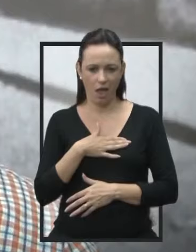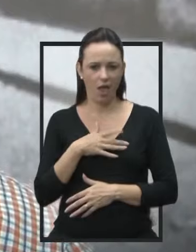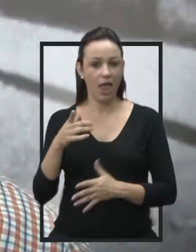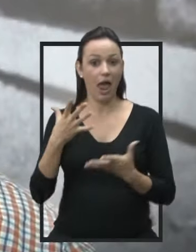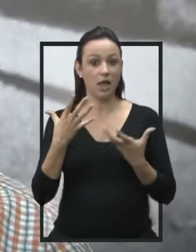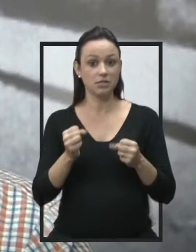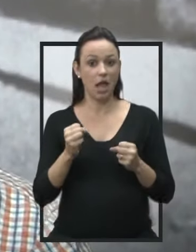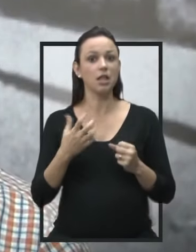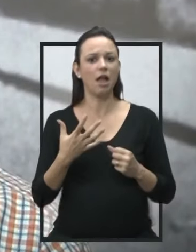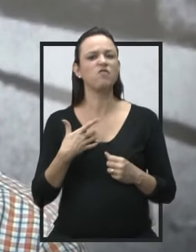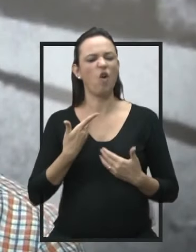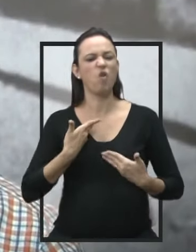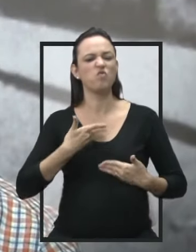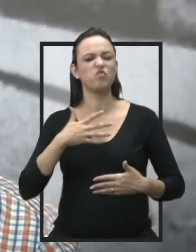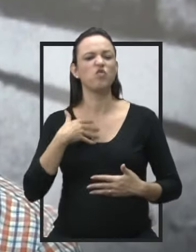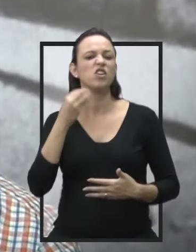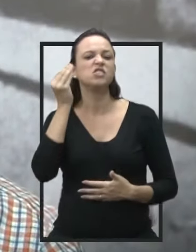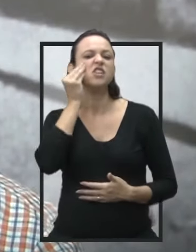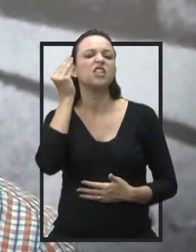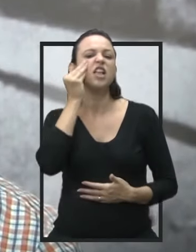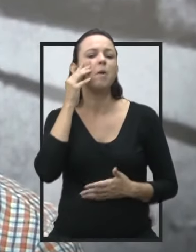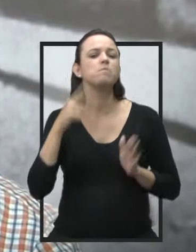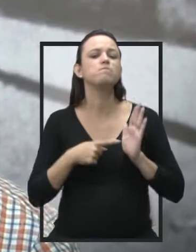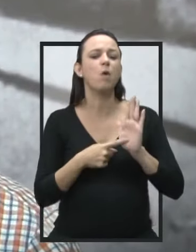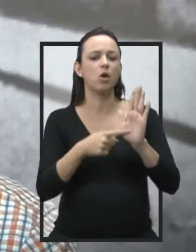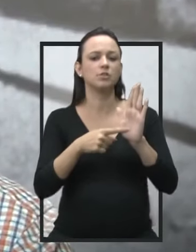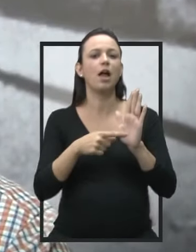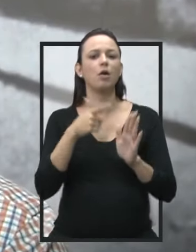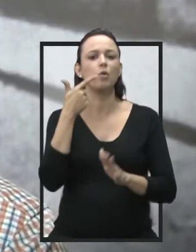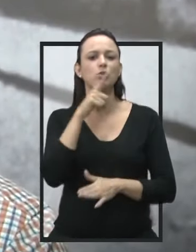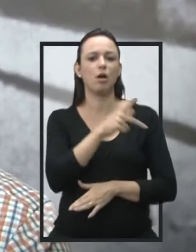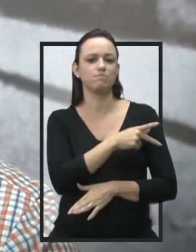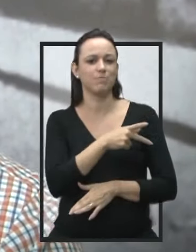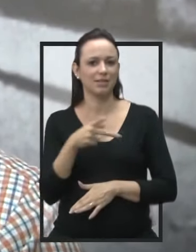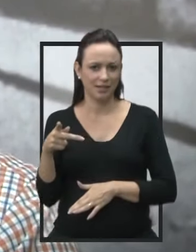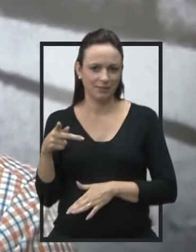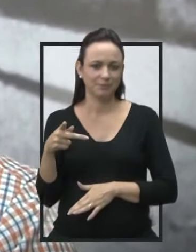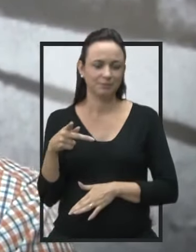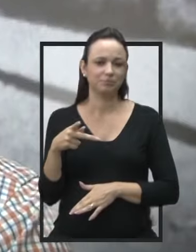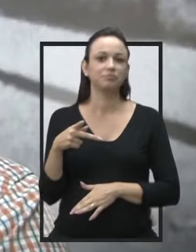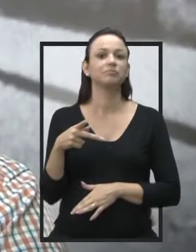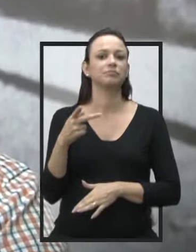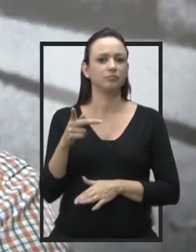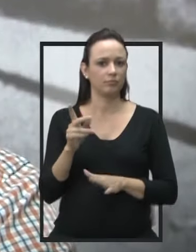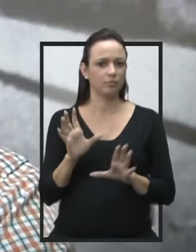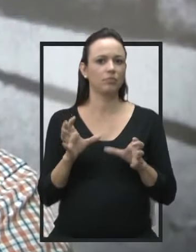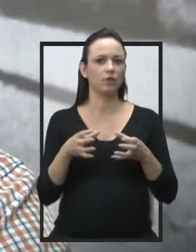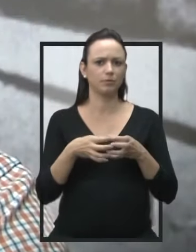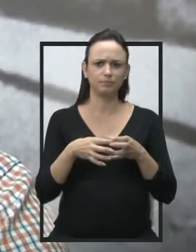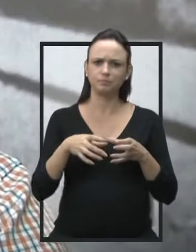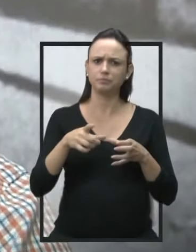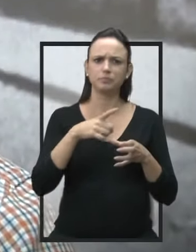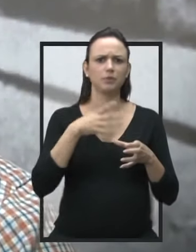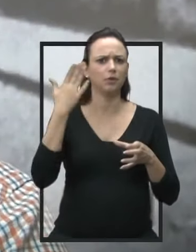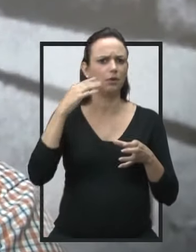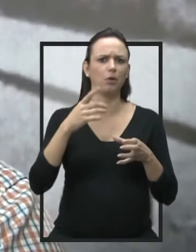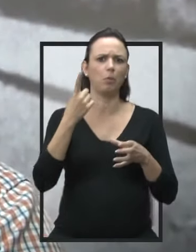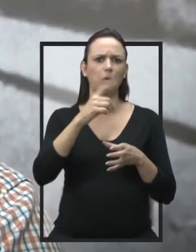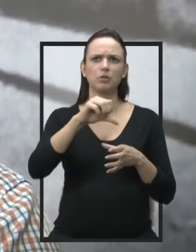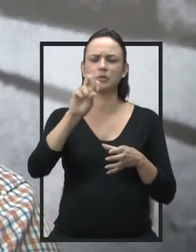boa briga, acaba assumindo a presidência do 15 e acaba montando aquele esquadrão